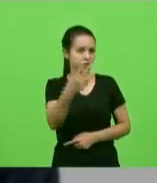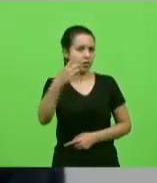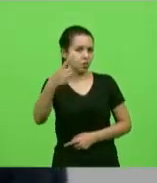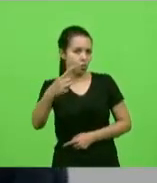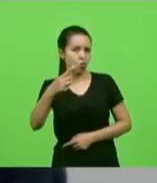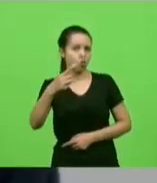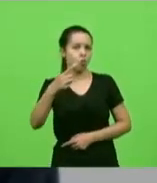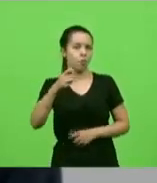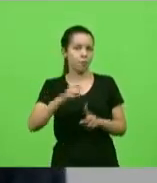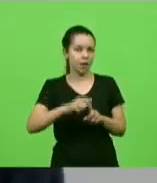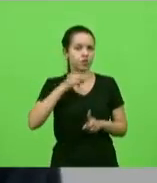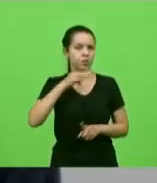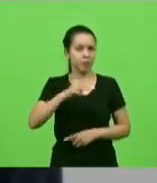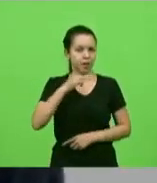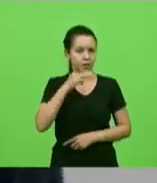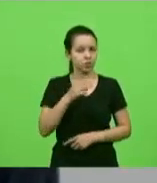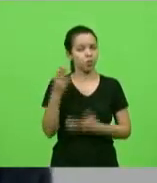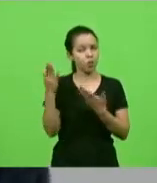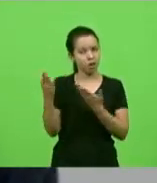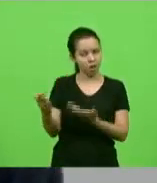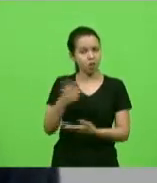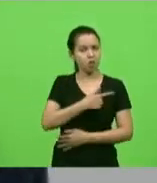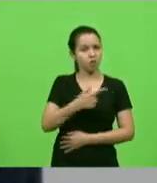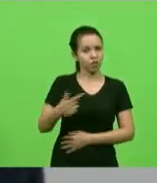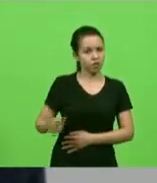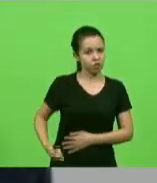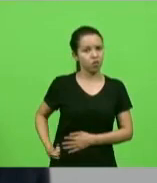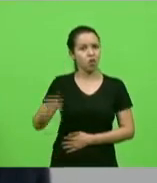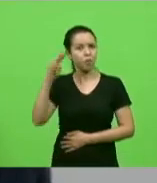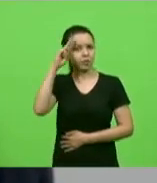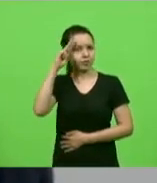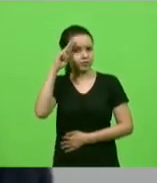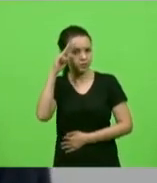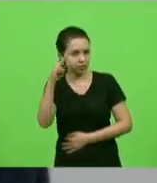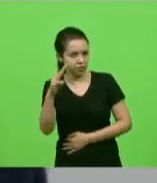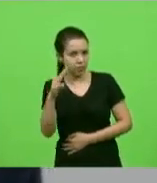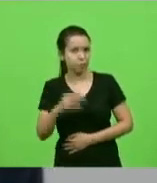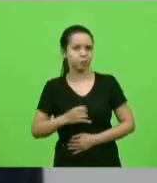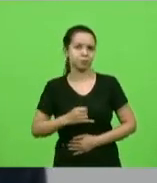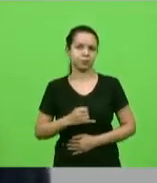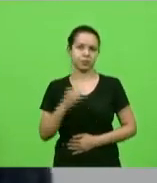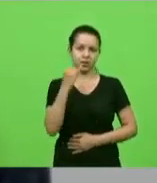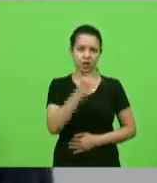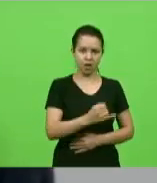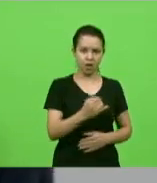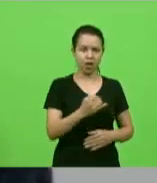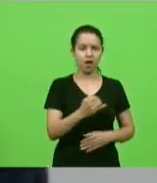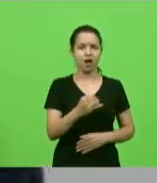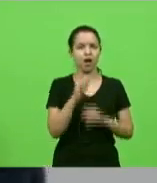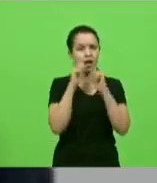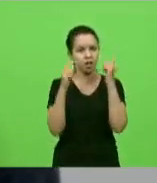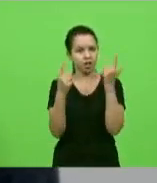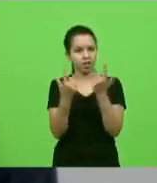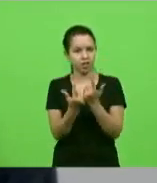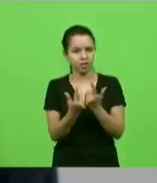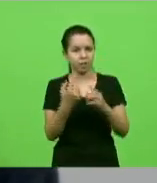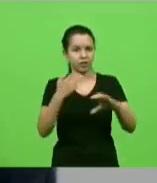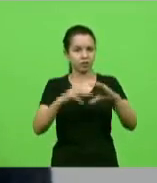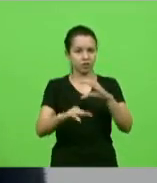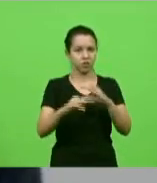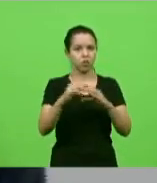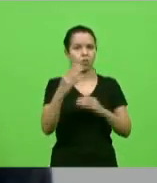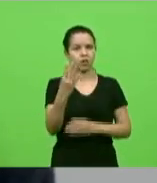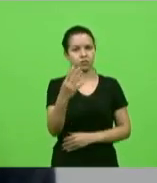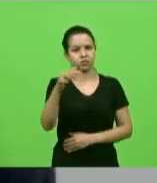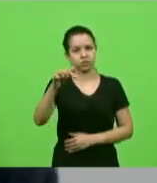março, Sua Excelência, o senhor governador do Estado, submeteu à LESC a mensagem 414, acompanhado de